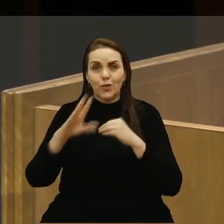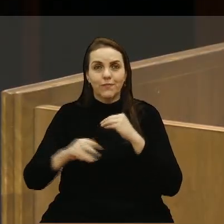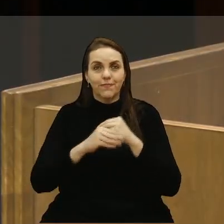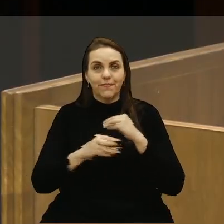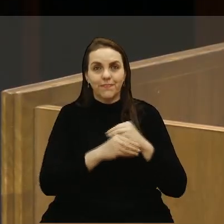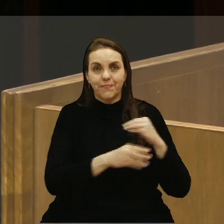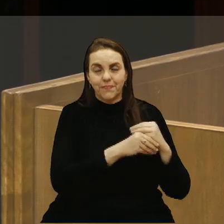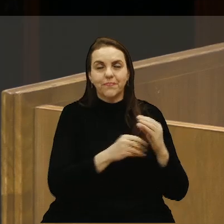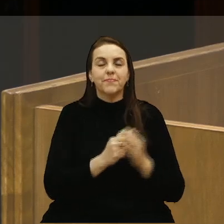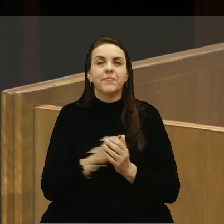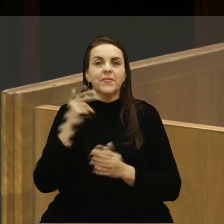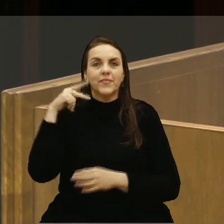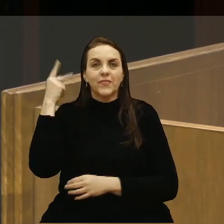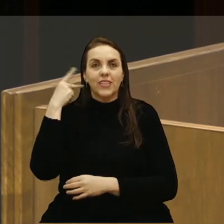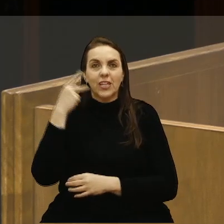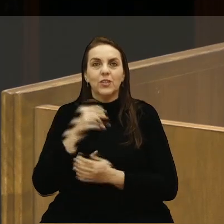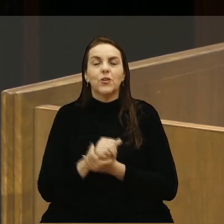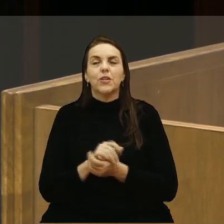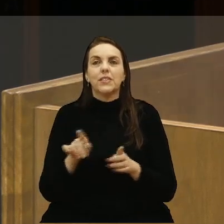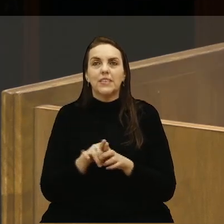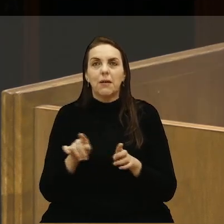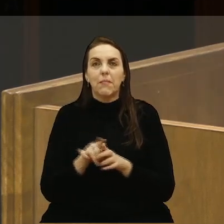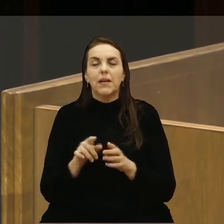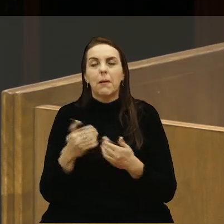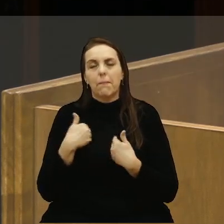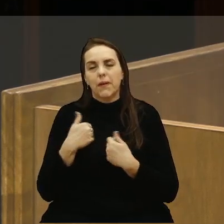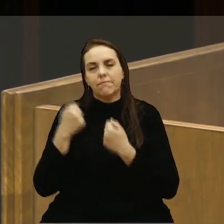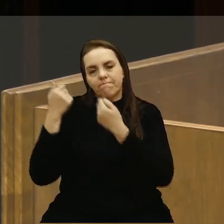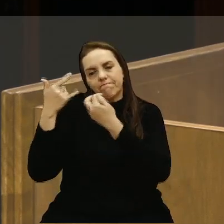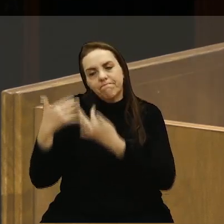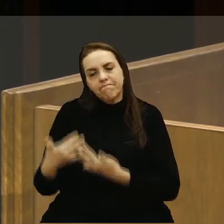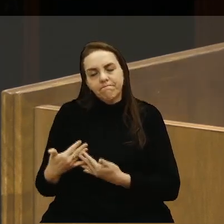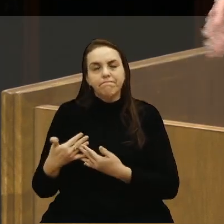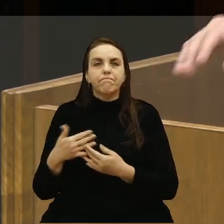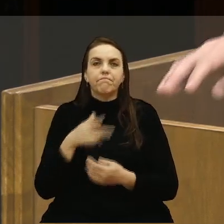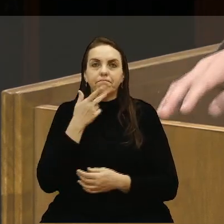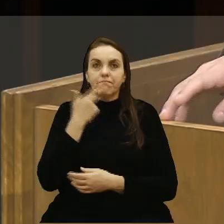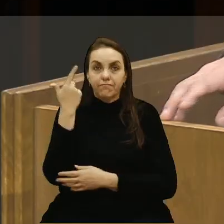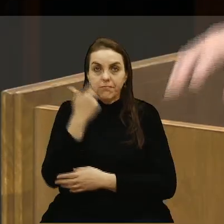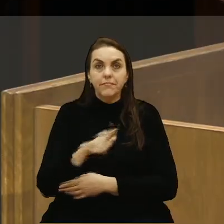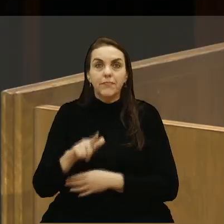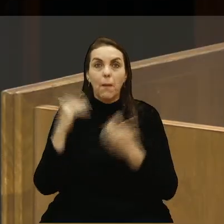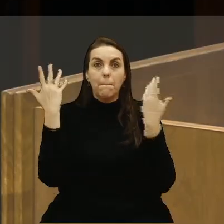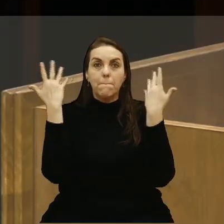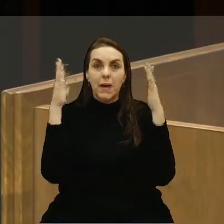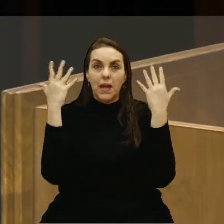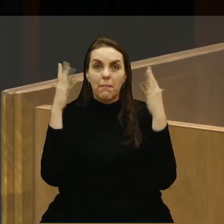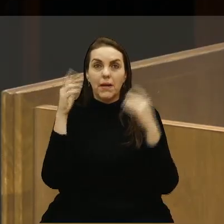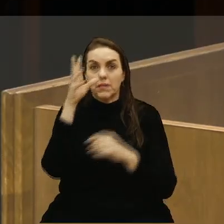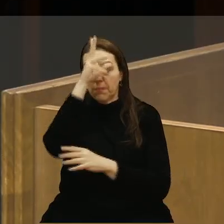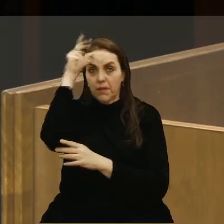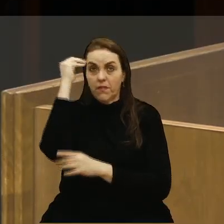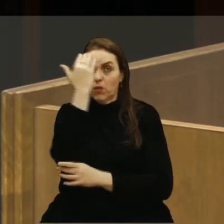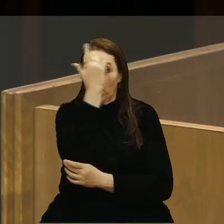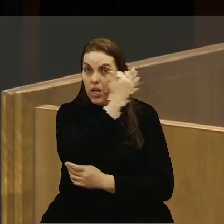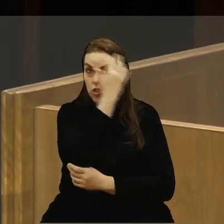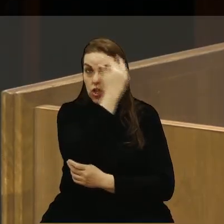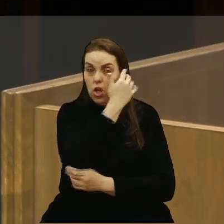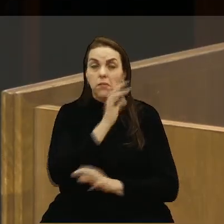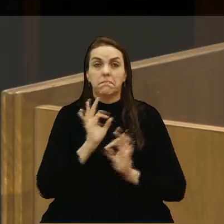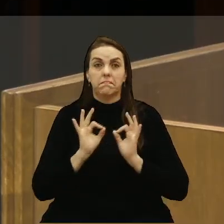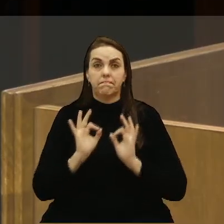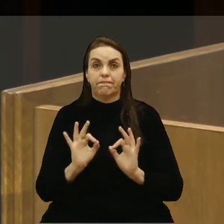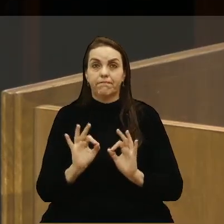que contribuíram para essa minha fala. E, mais uma vez, reforço os parabéns ao prefeito Agilói, que acertou em cheio